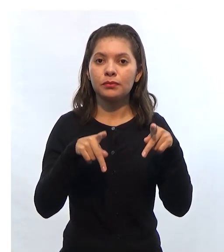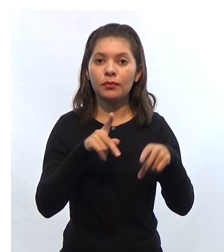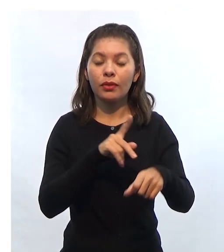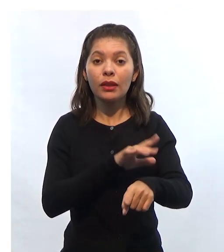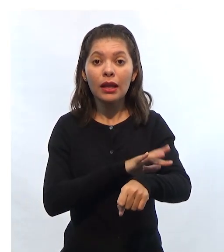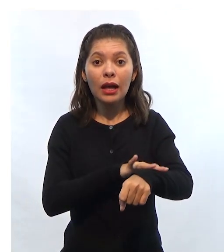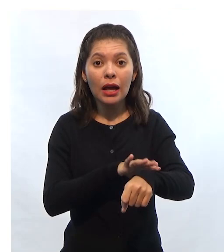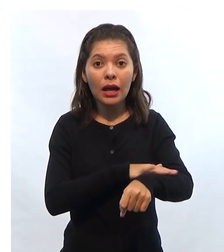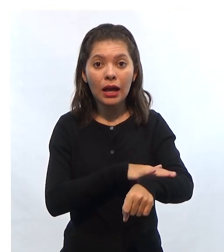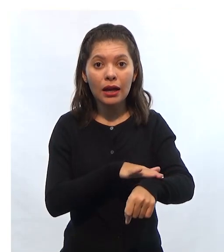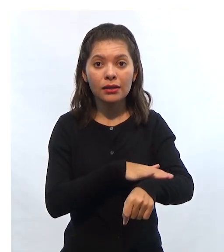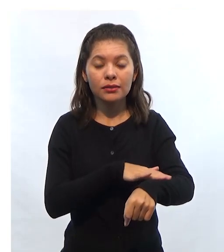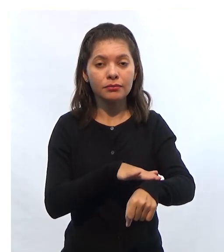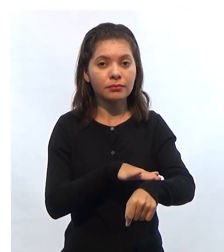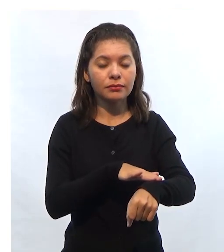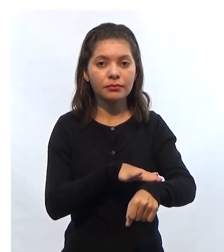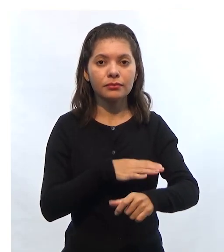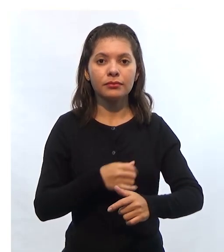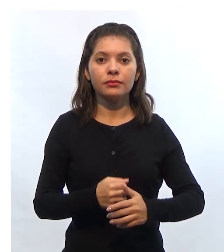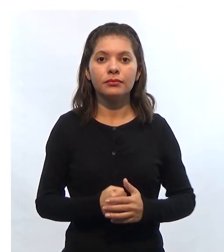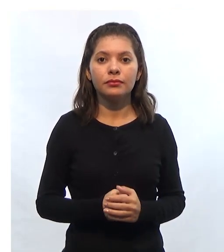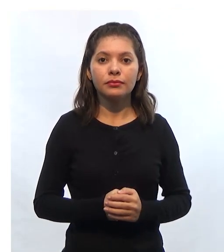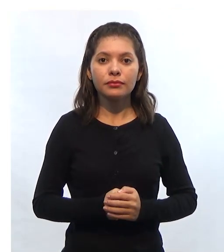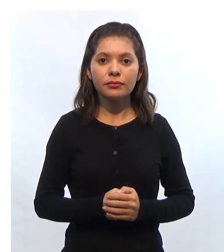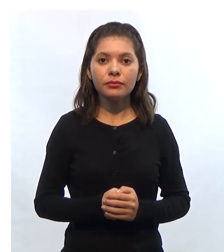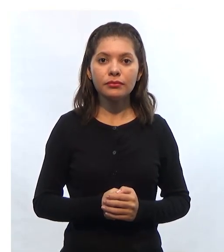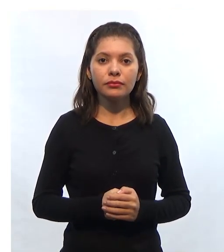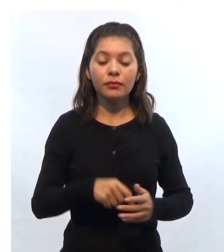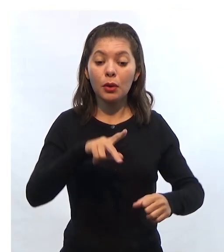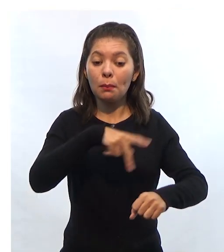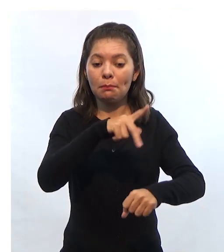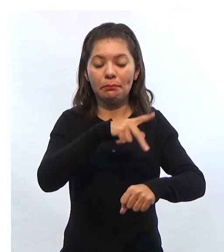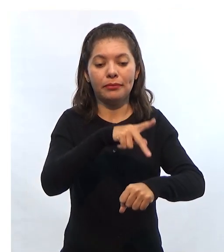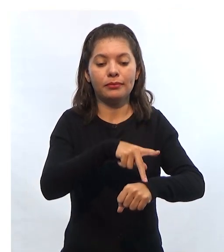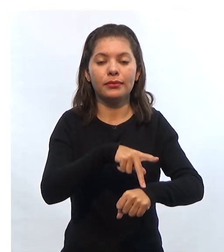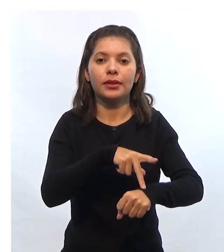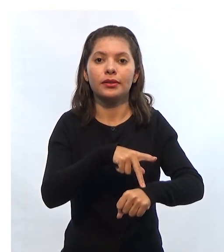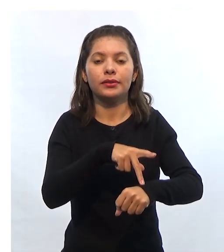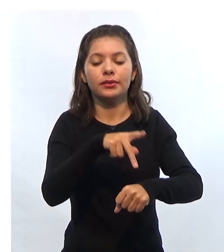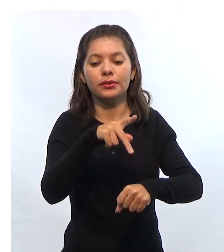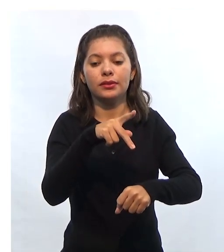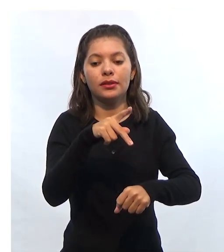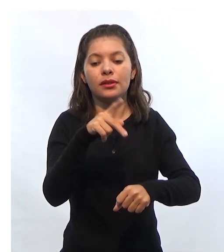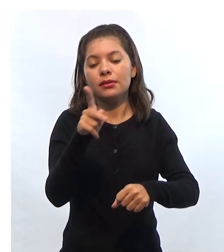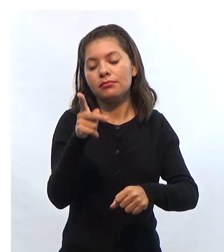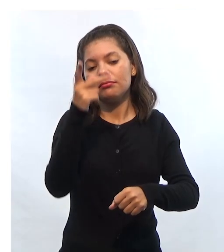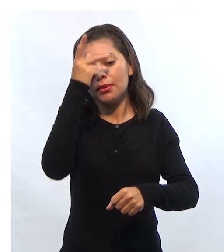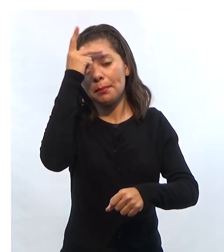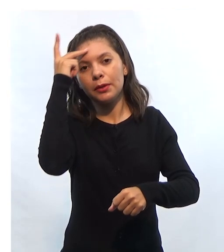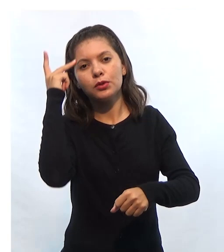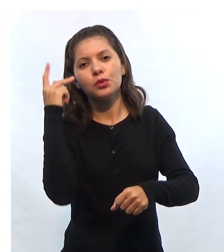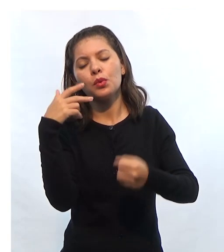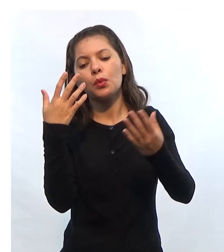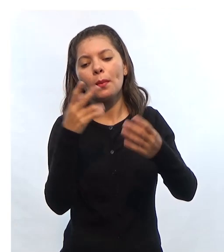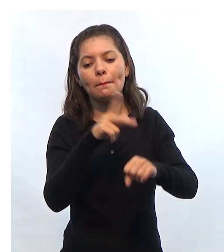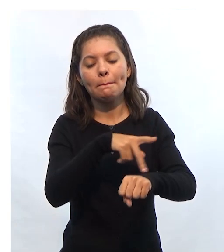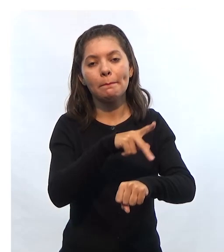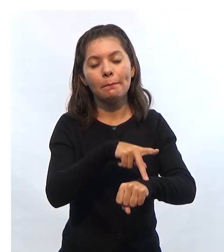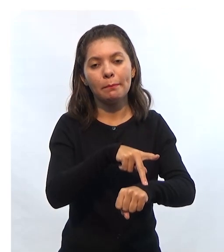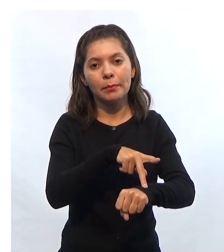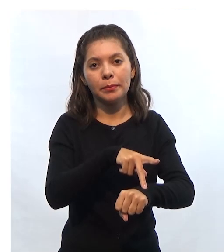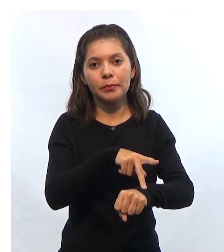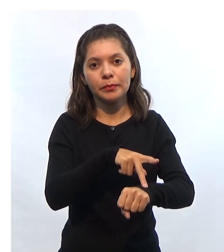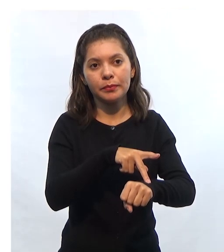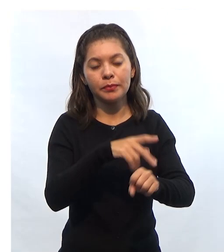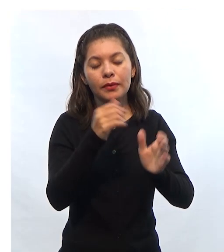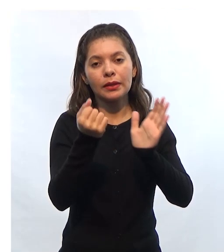A raça, você pode ter produtos indicados para determinadas raças. A nacionalidade, então se a pessoa, de qual país